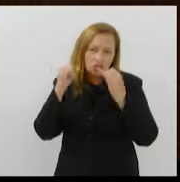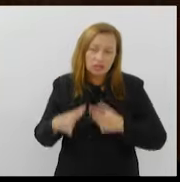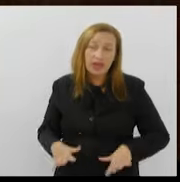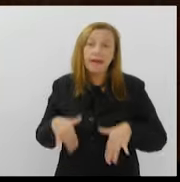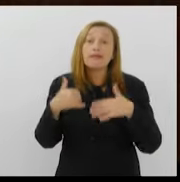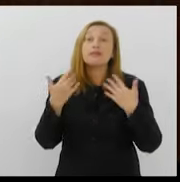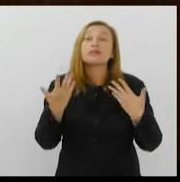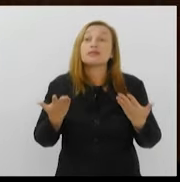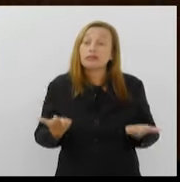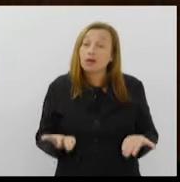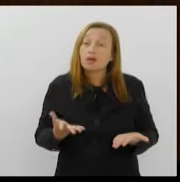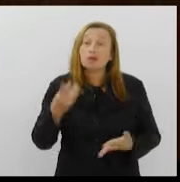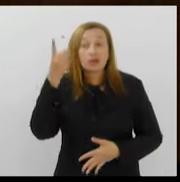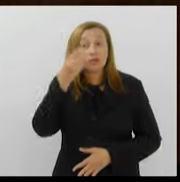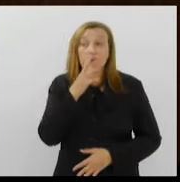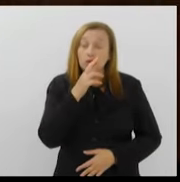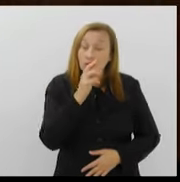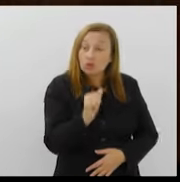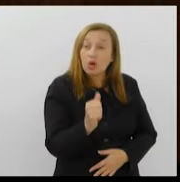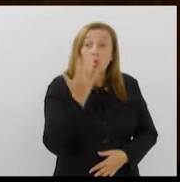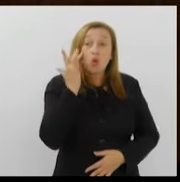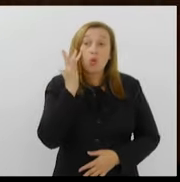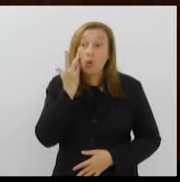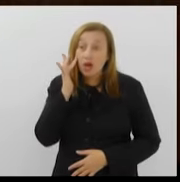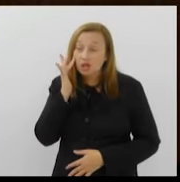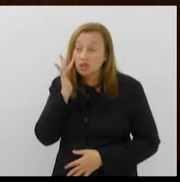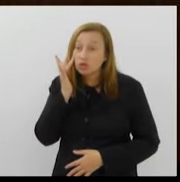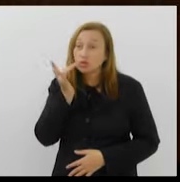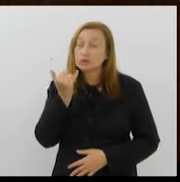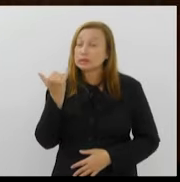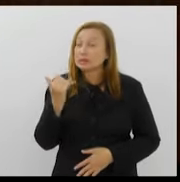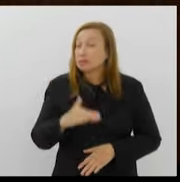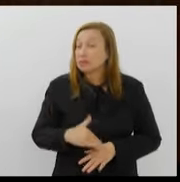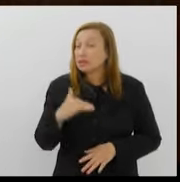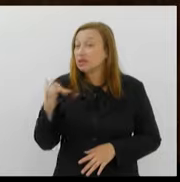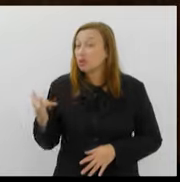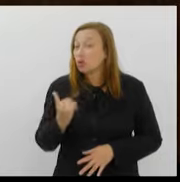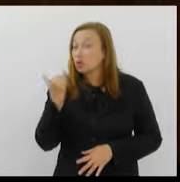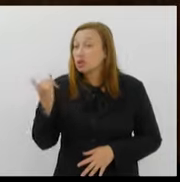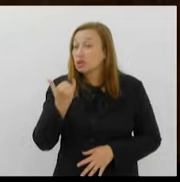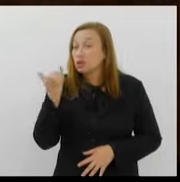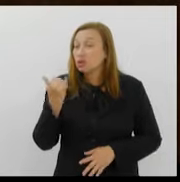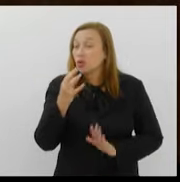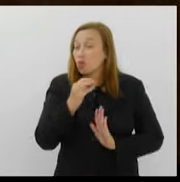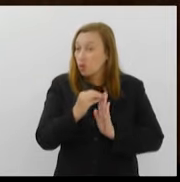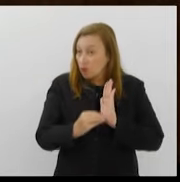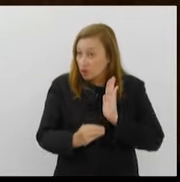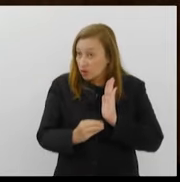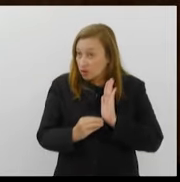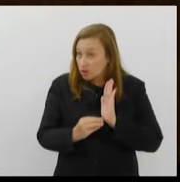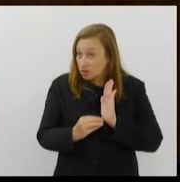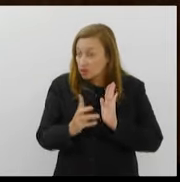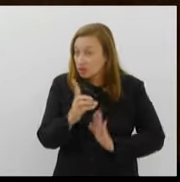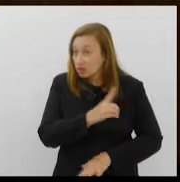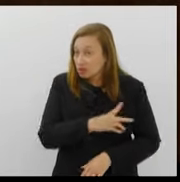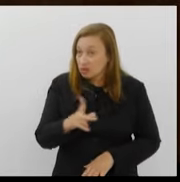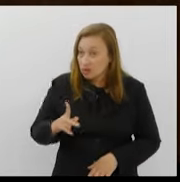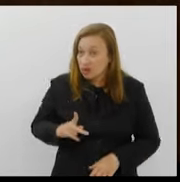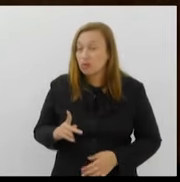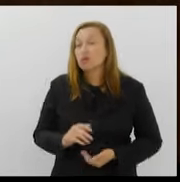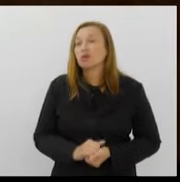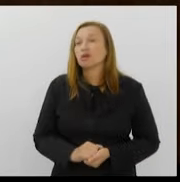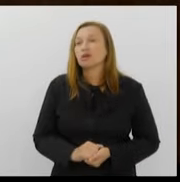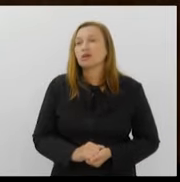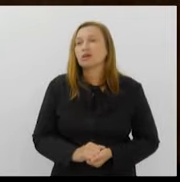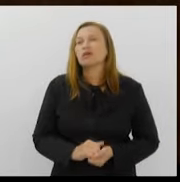Então, deputado Amorim, eu acho que, no essencial, o ofício da defensoria